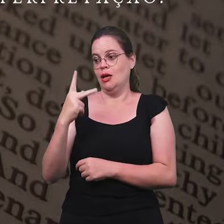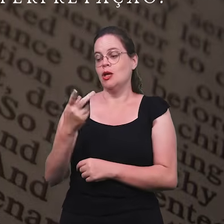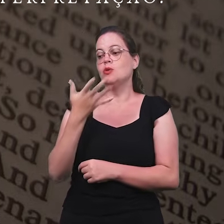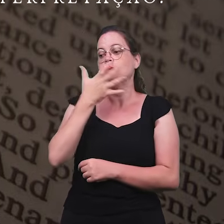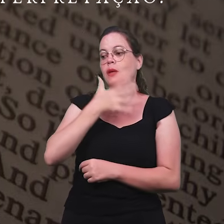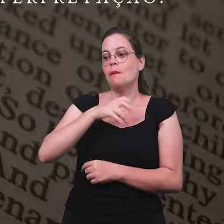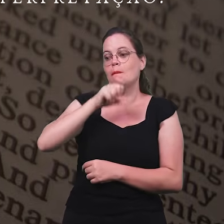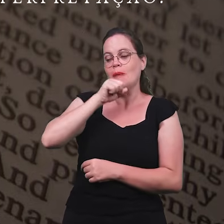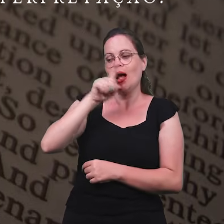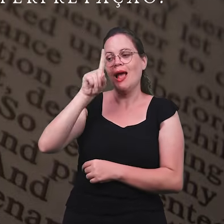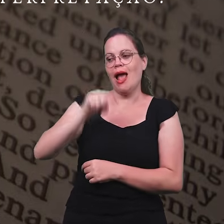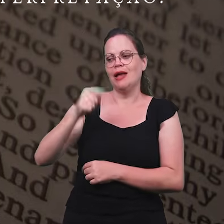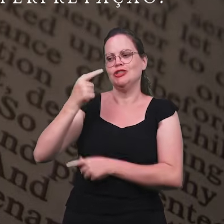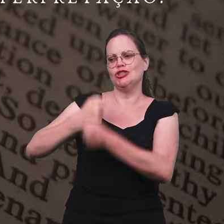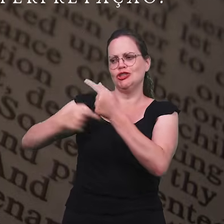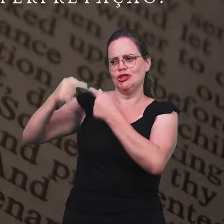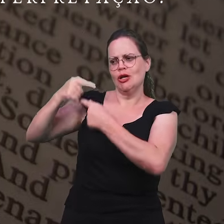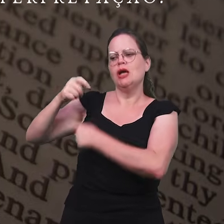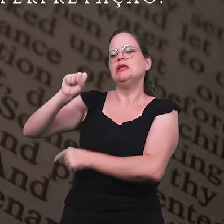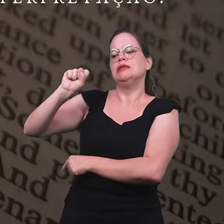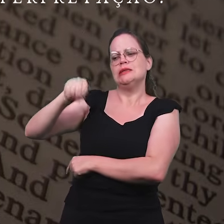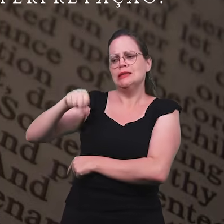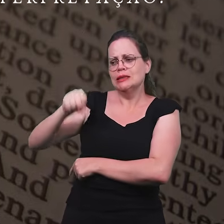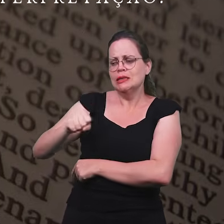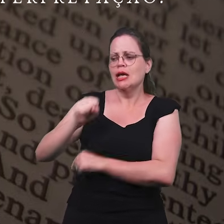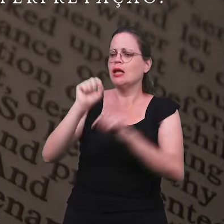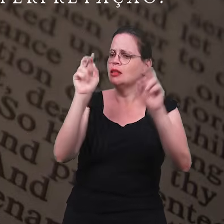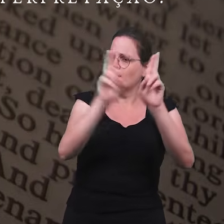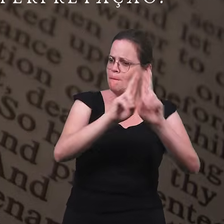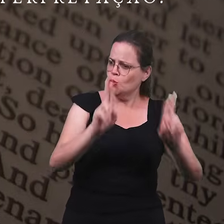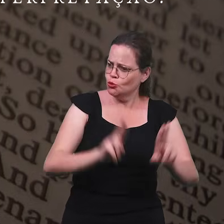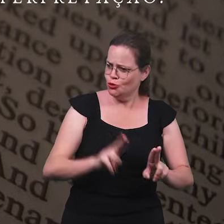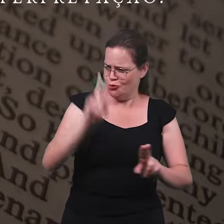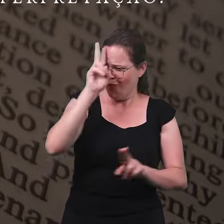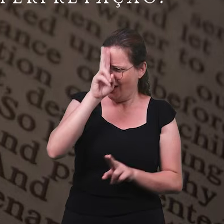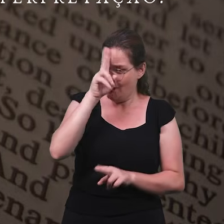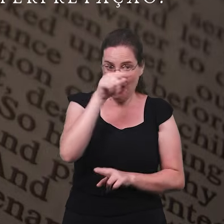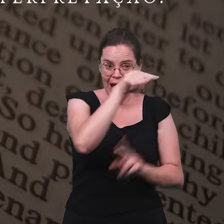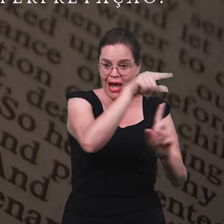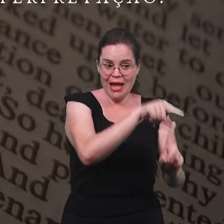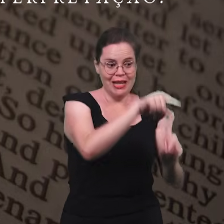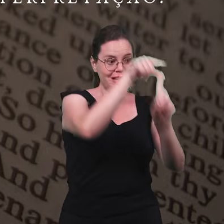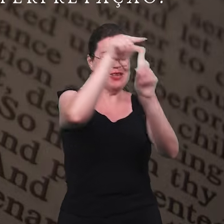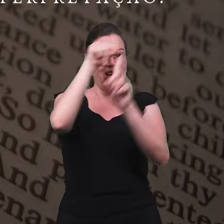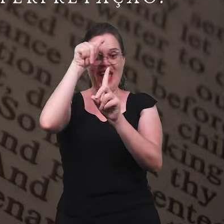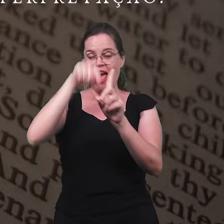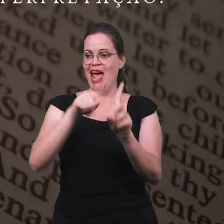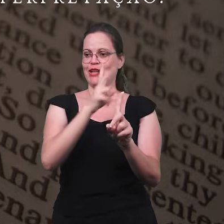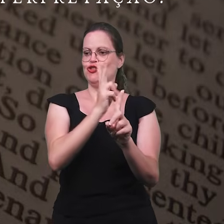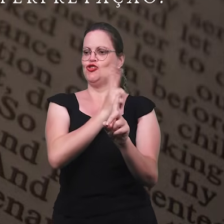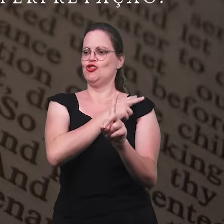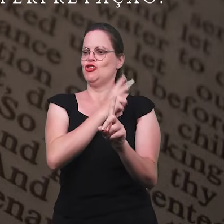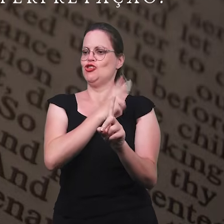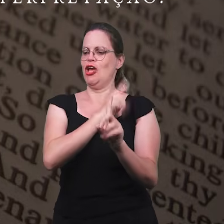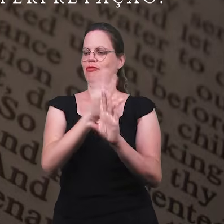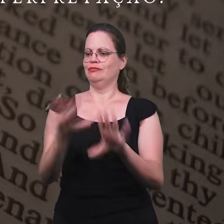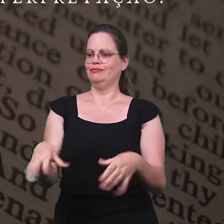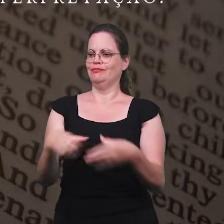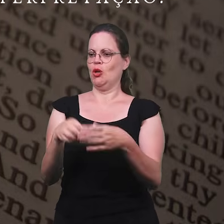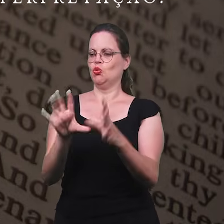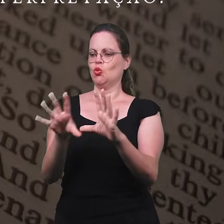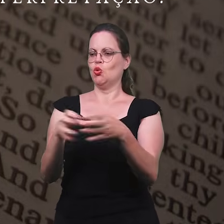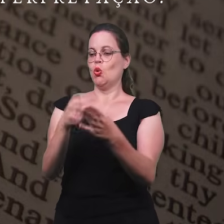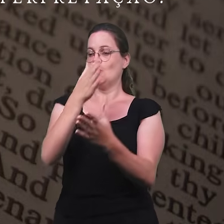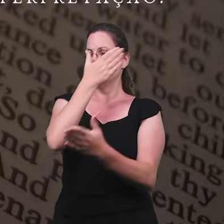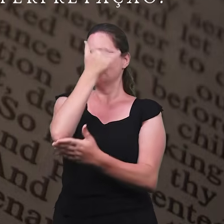Nabucodonosor, sim, teu pai, ó rei, o constituiu chefe dos magos, dos astrólogos, dos